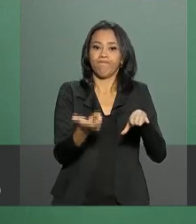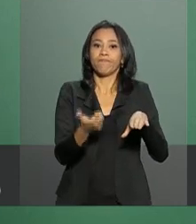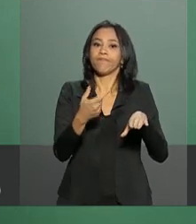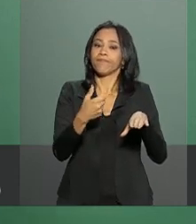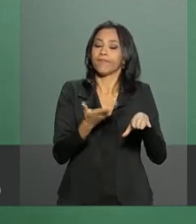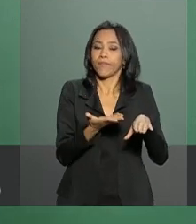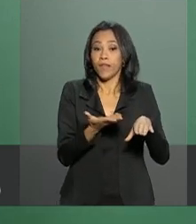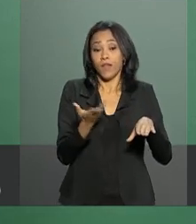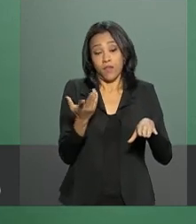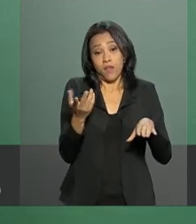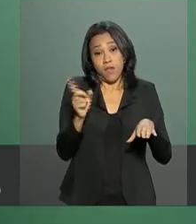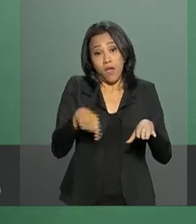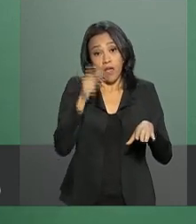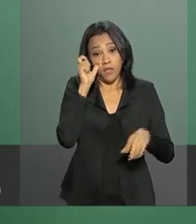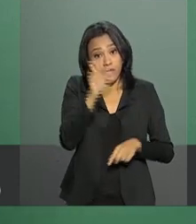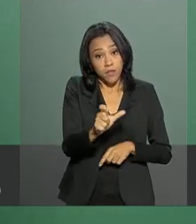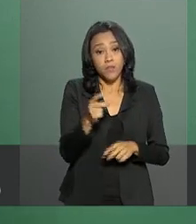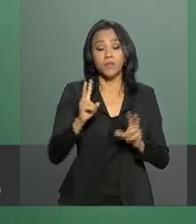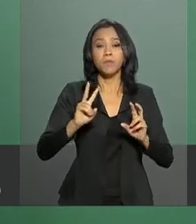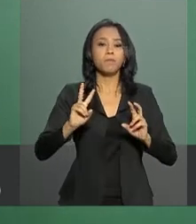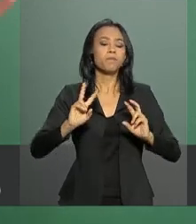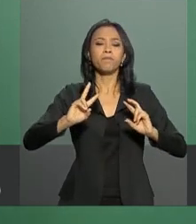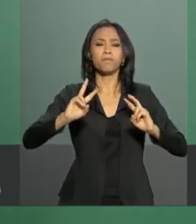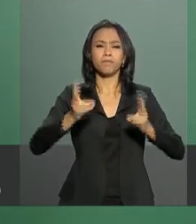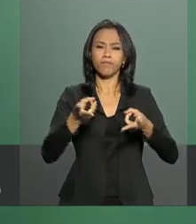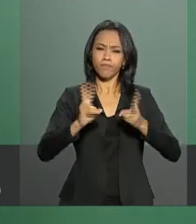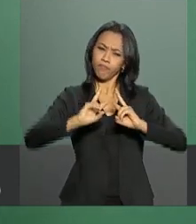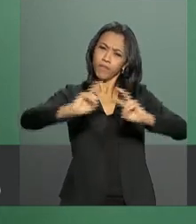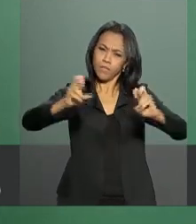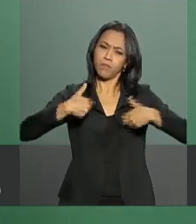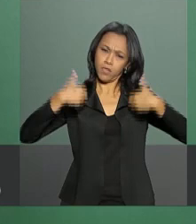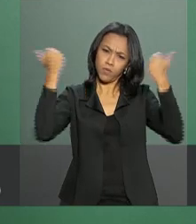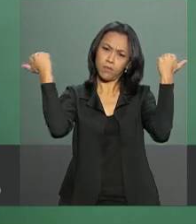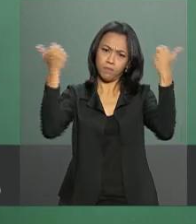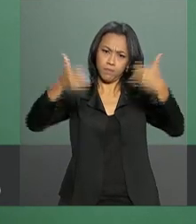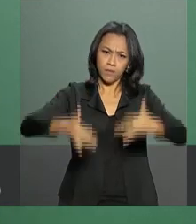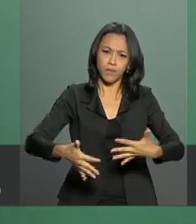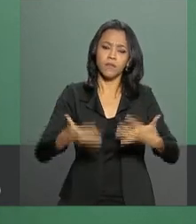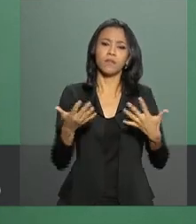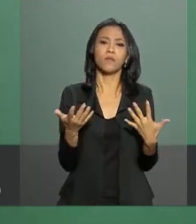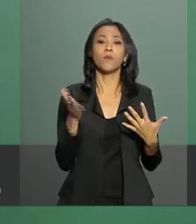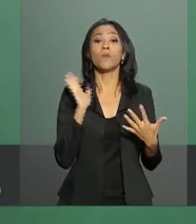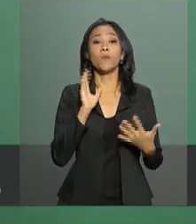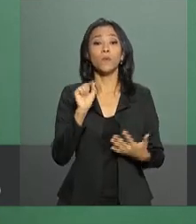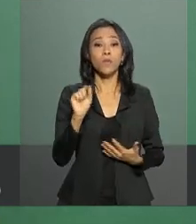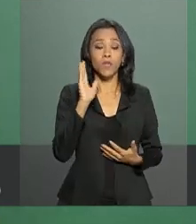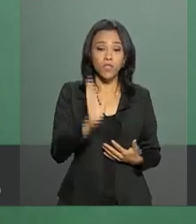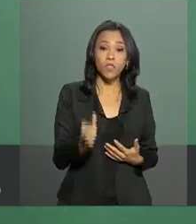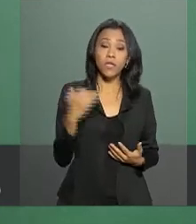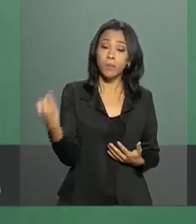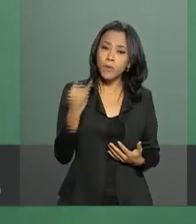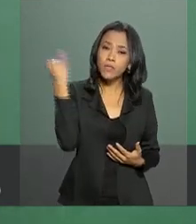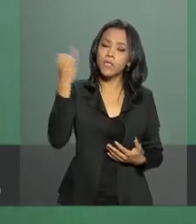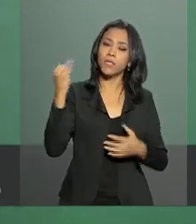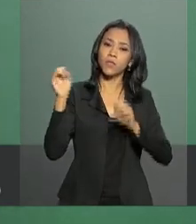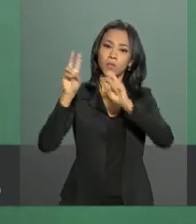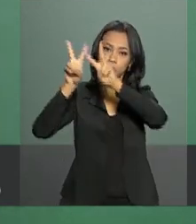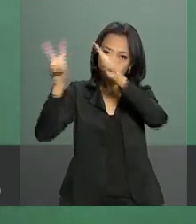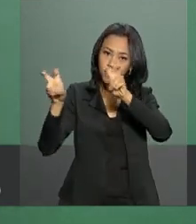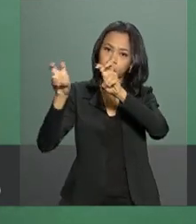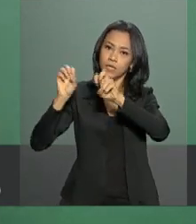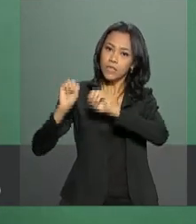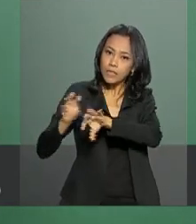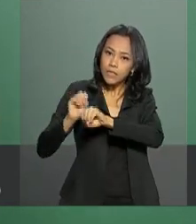determina mas é interessante notar que me permitam essas palavras porque o que tinha de importante para dizer sobre educação a sério já